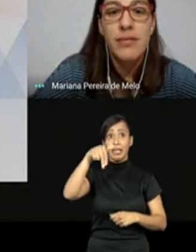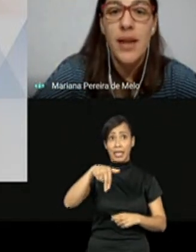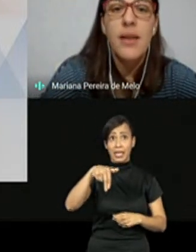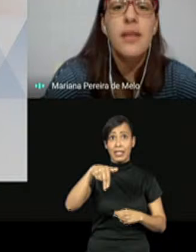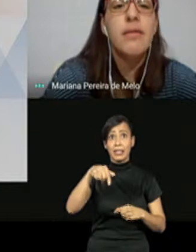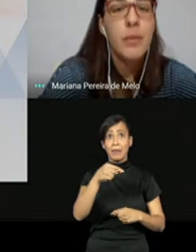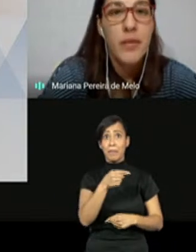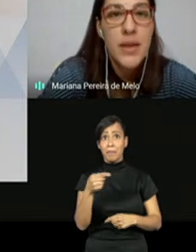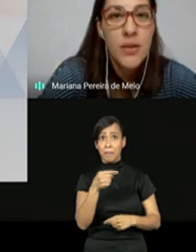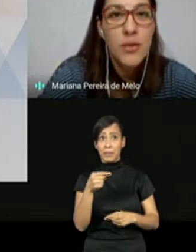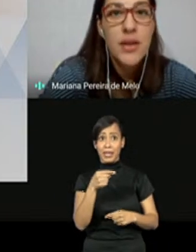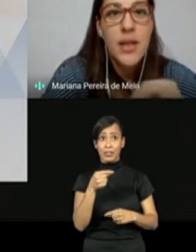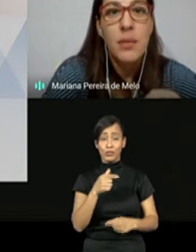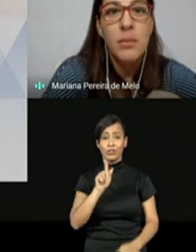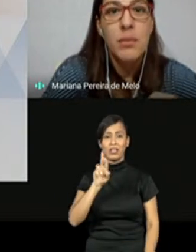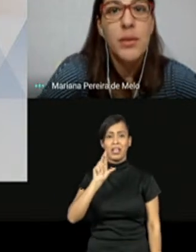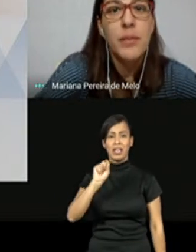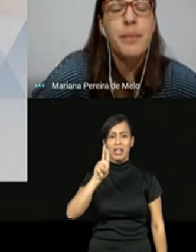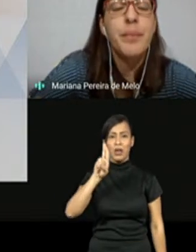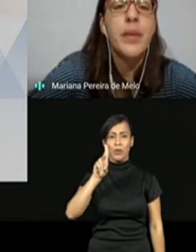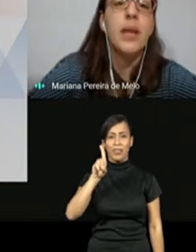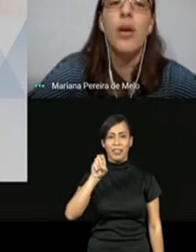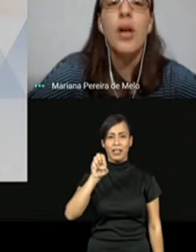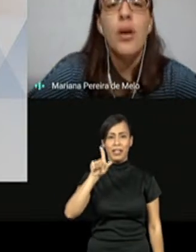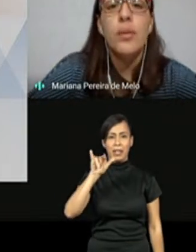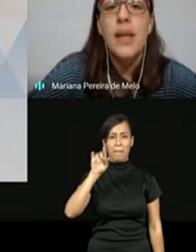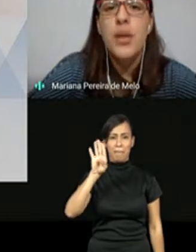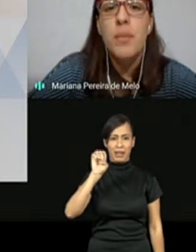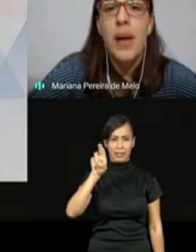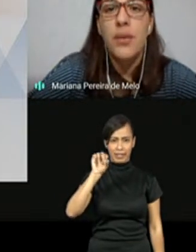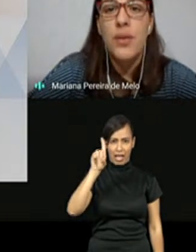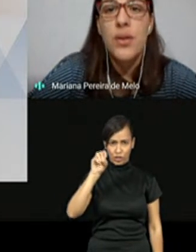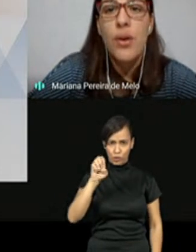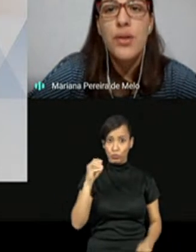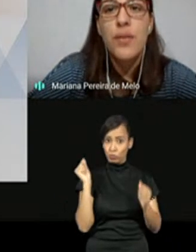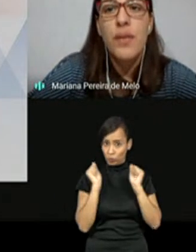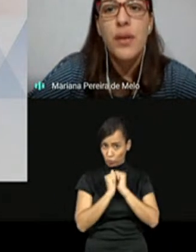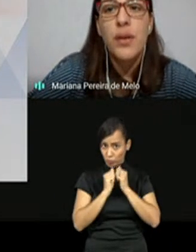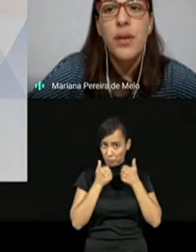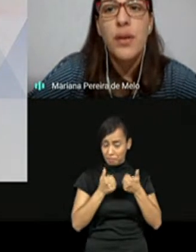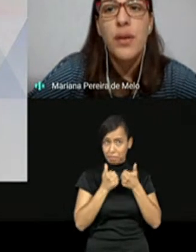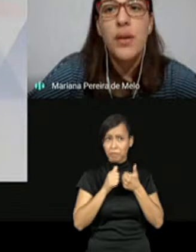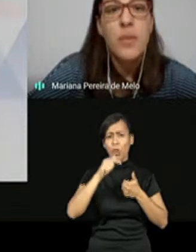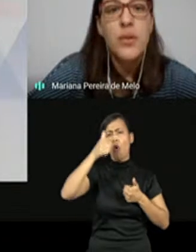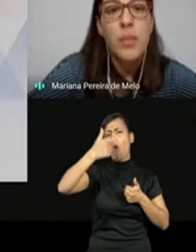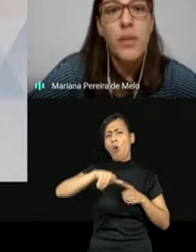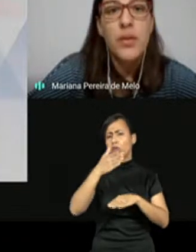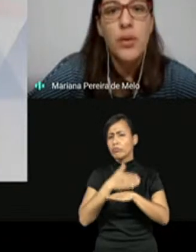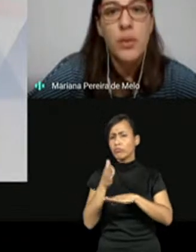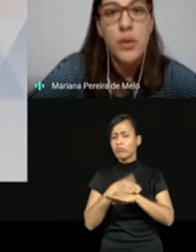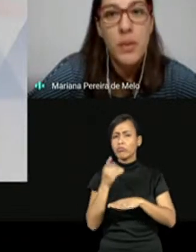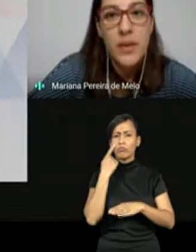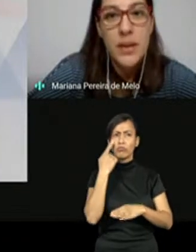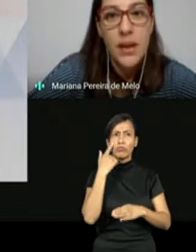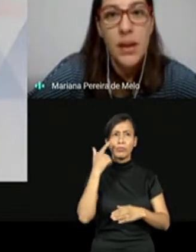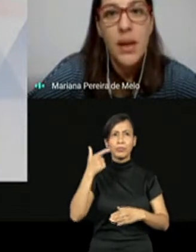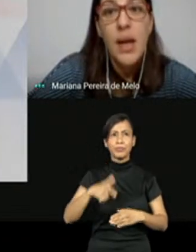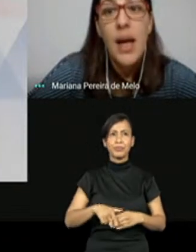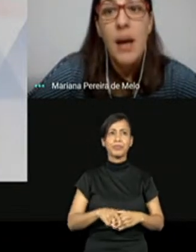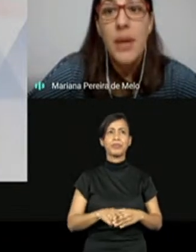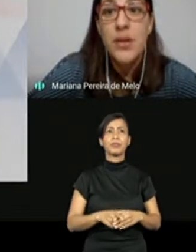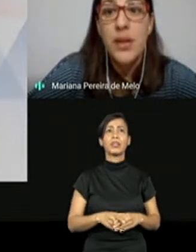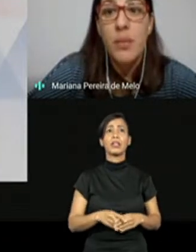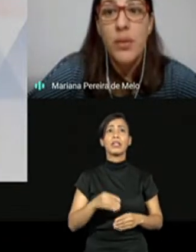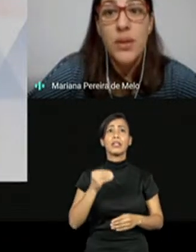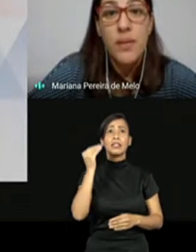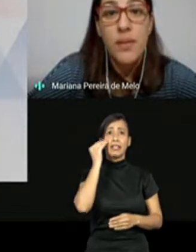liberdade, tá? Vamos fazer outro exemplo? Então, ó, um teste de impacto ISOD foi feito em 20 corpos de prova de tubo de PVC.